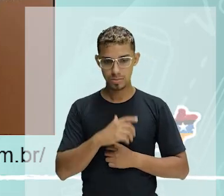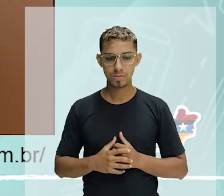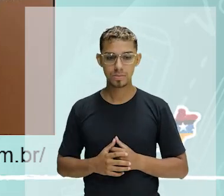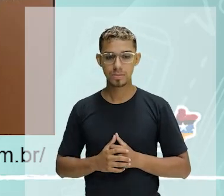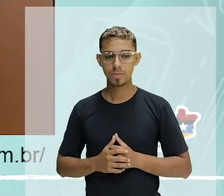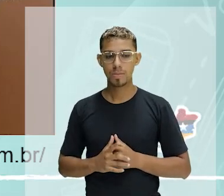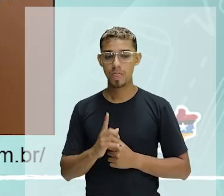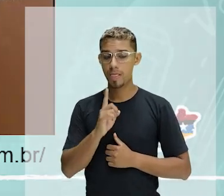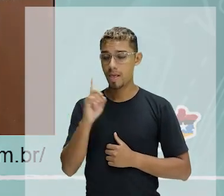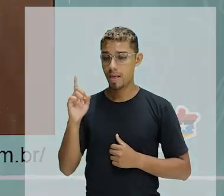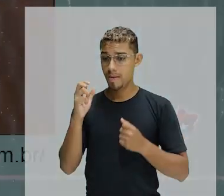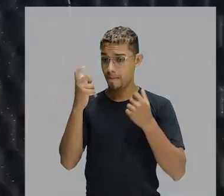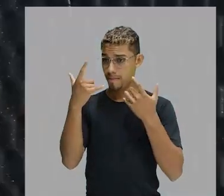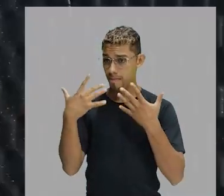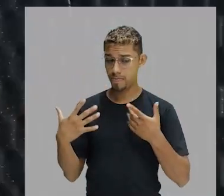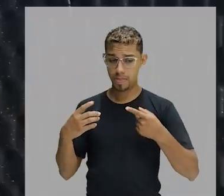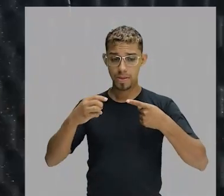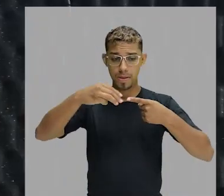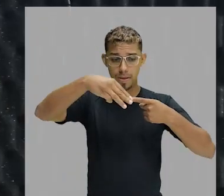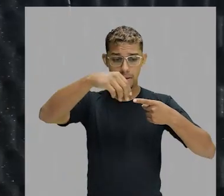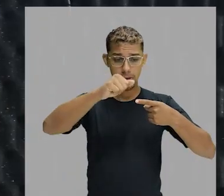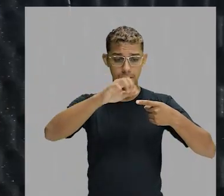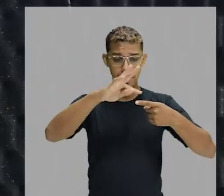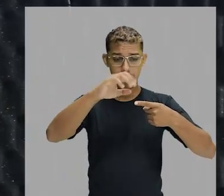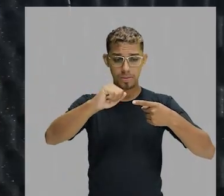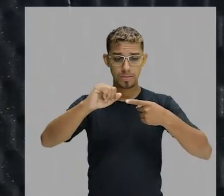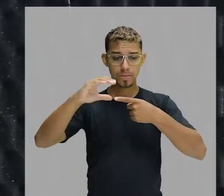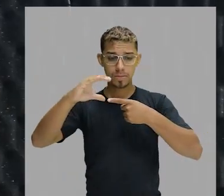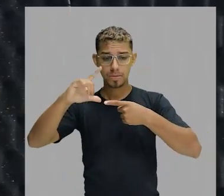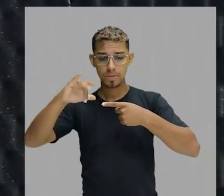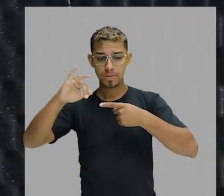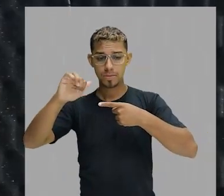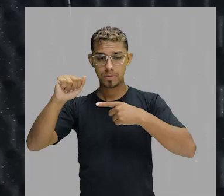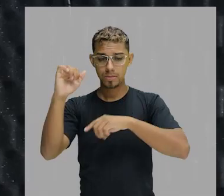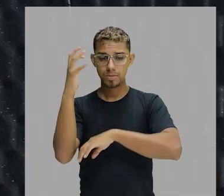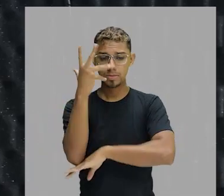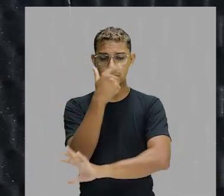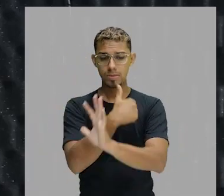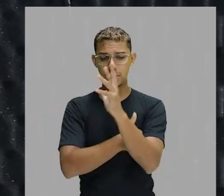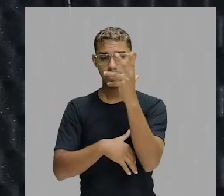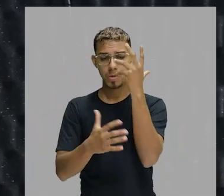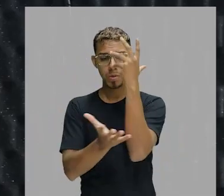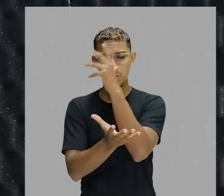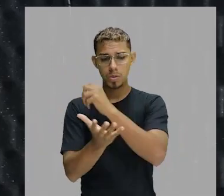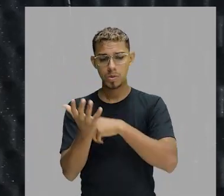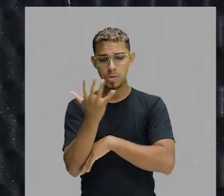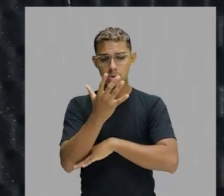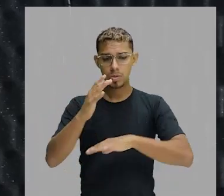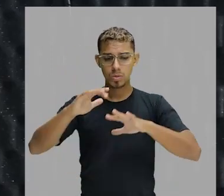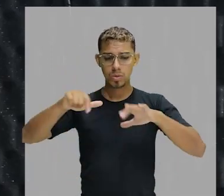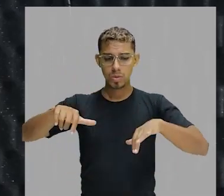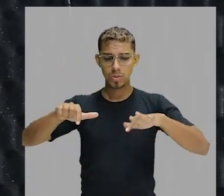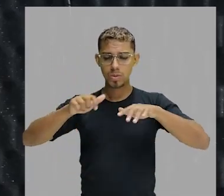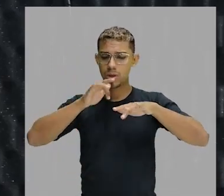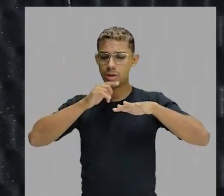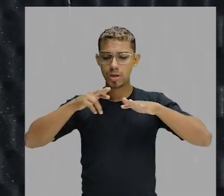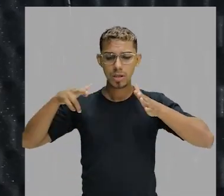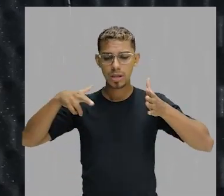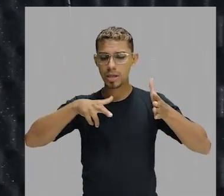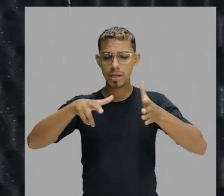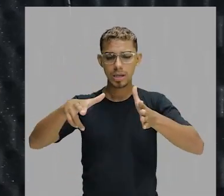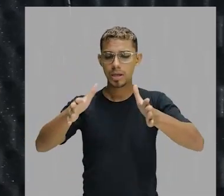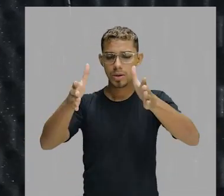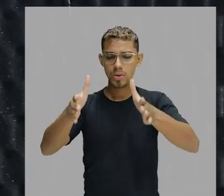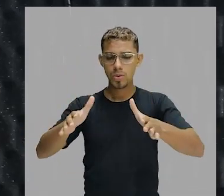da chamada mata ciliar, que eu acabei de citar, áreas de encosta de rio que tem uma função importantíssima, né? Que